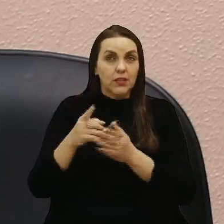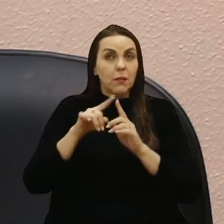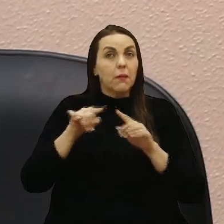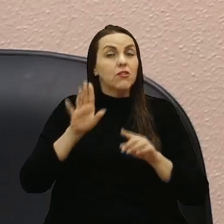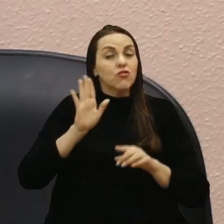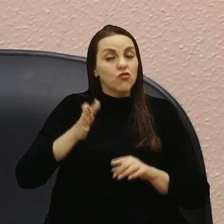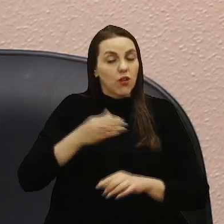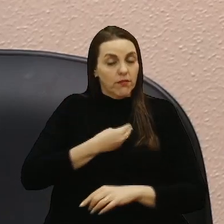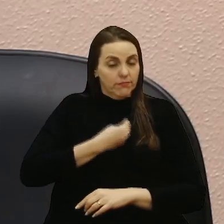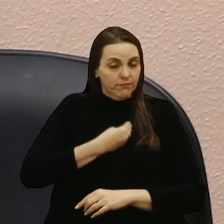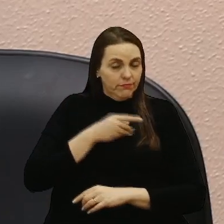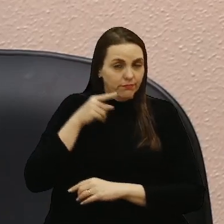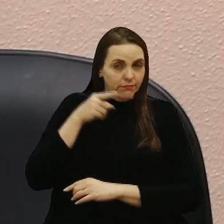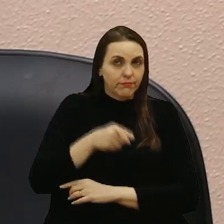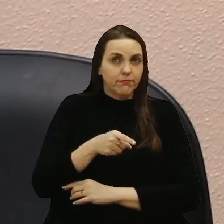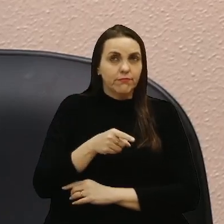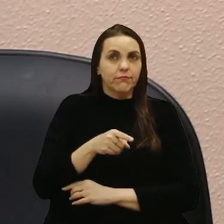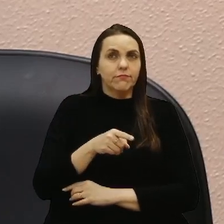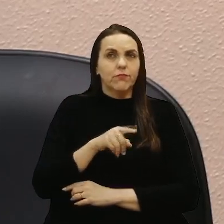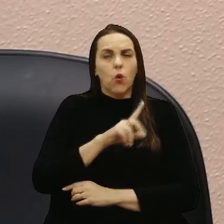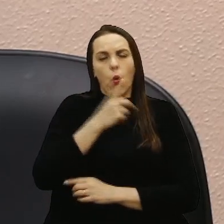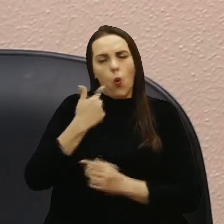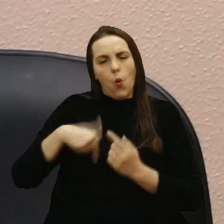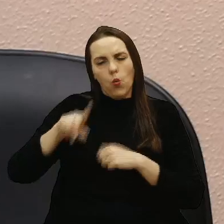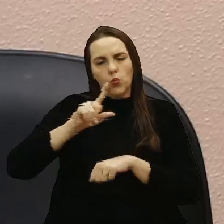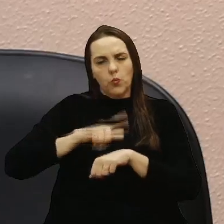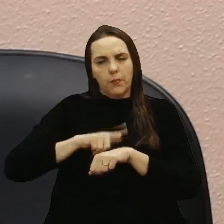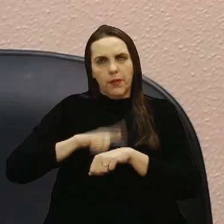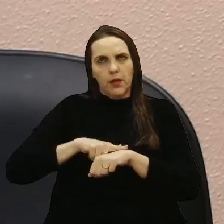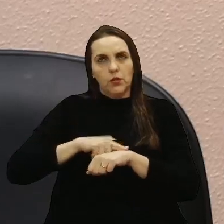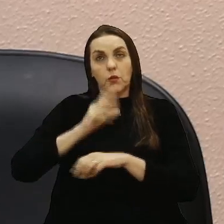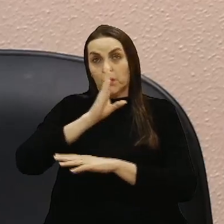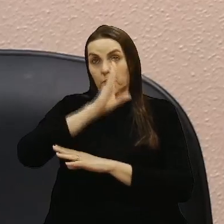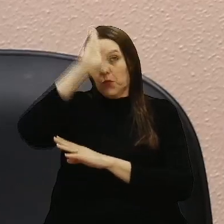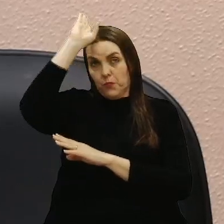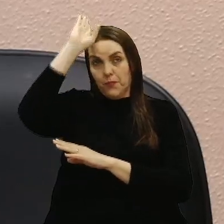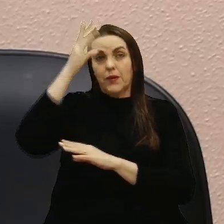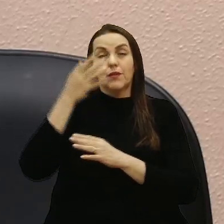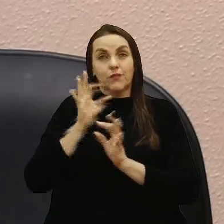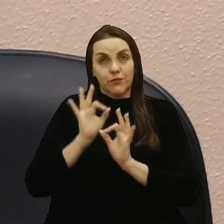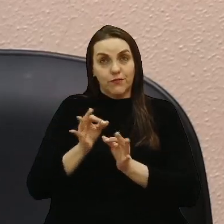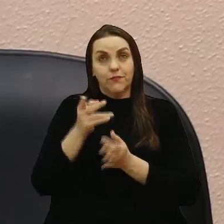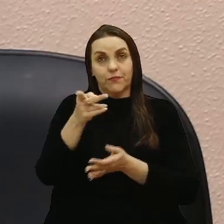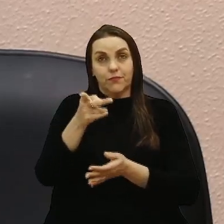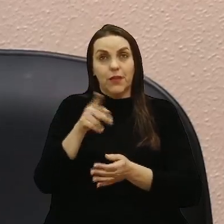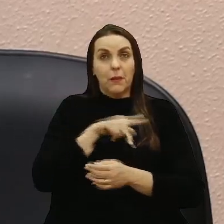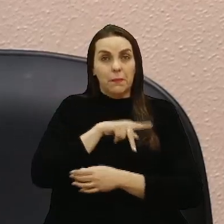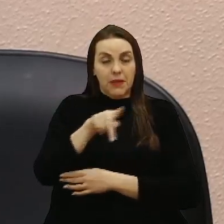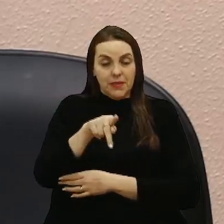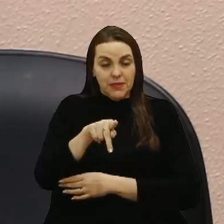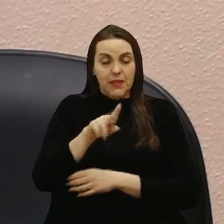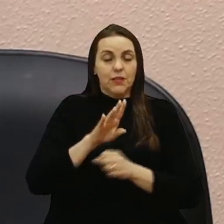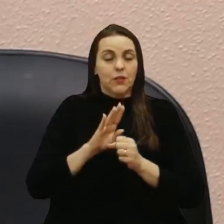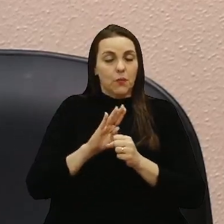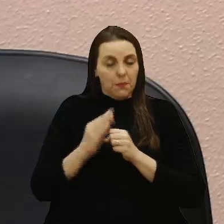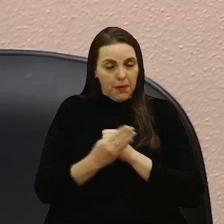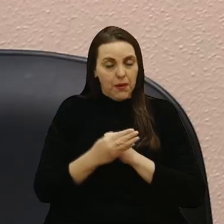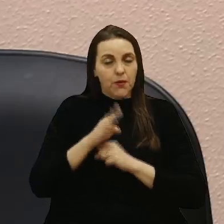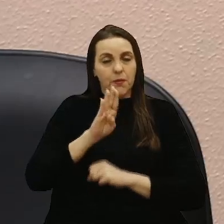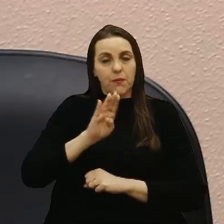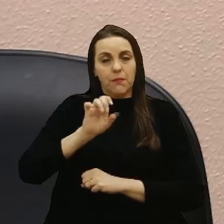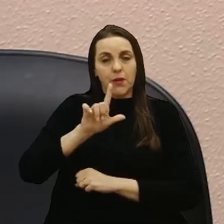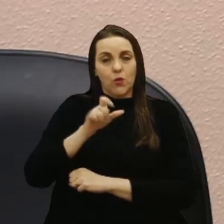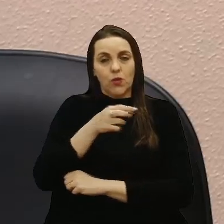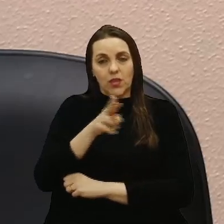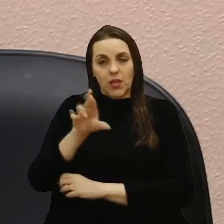estive num segundo momento nos bombeiros, justamente com o presidente do bairro Beltrão, para falar sobre os